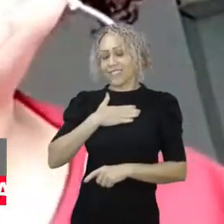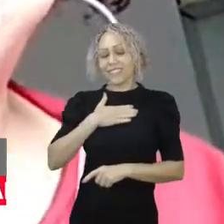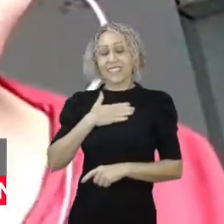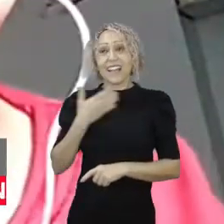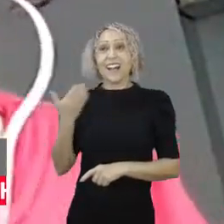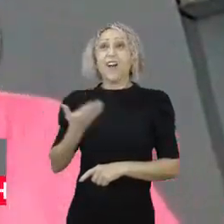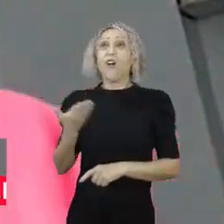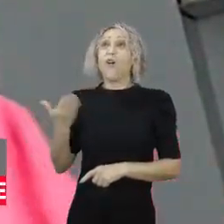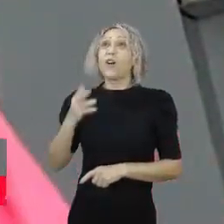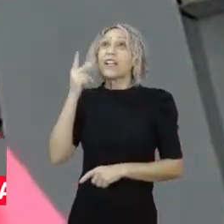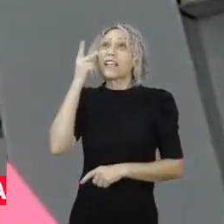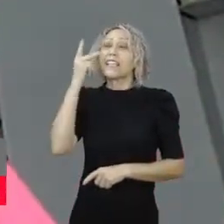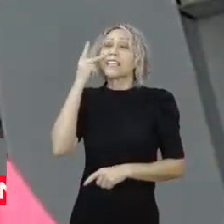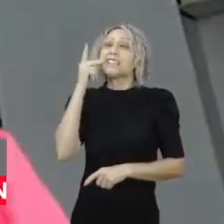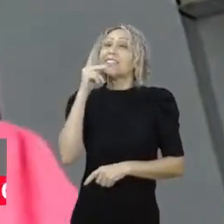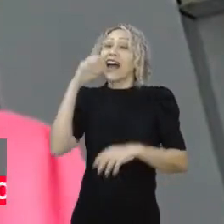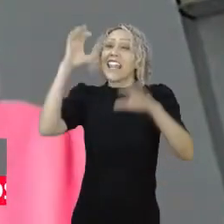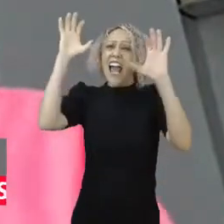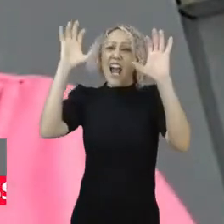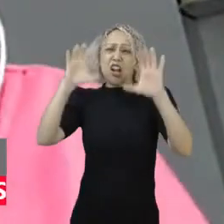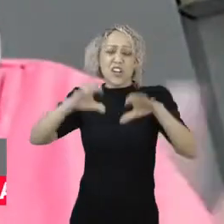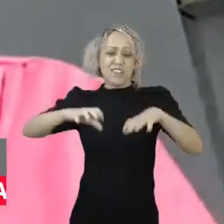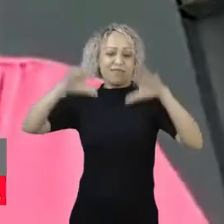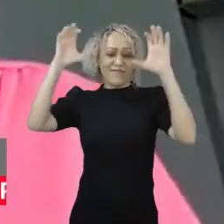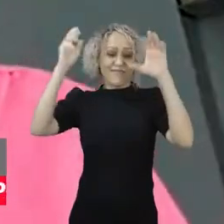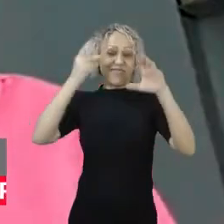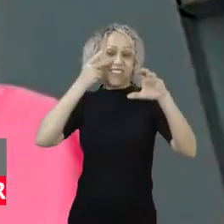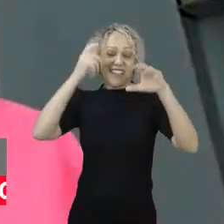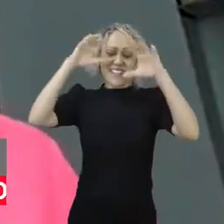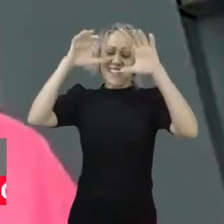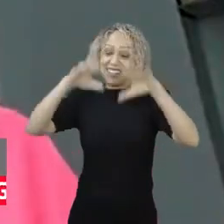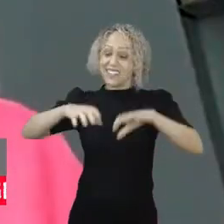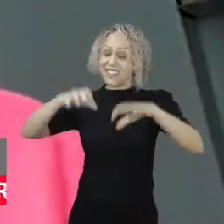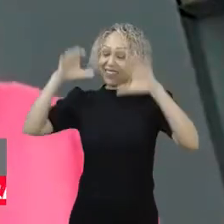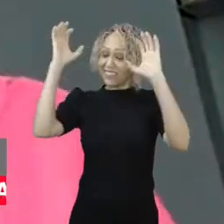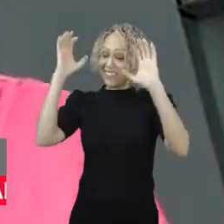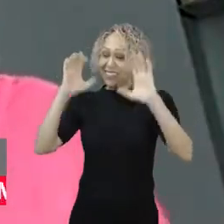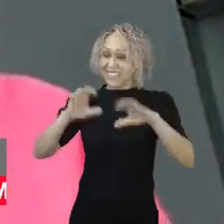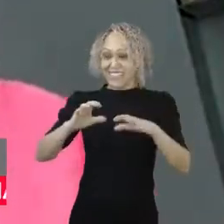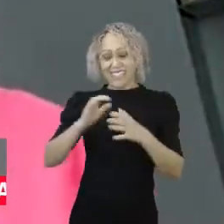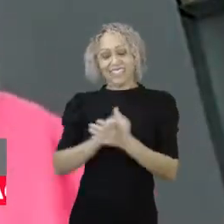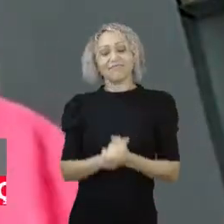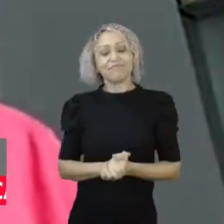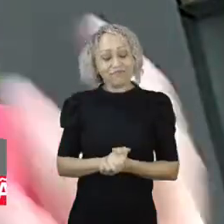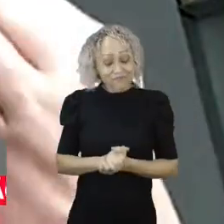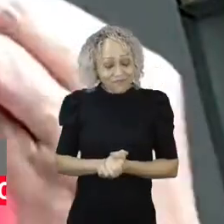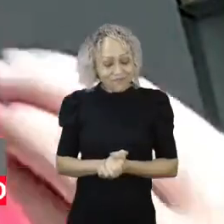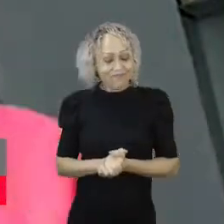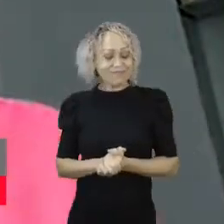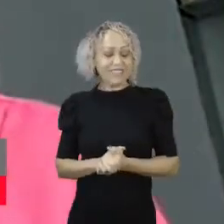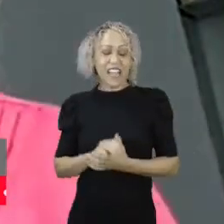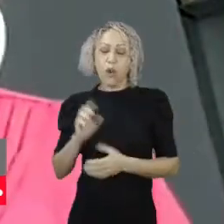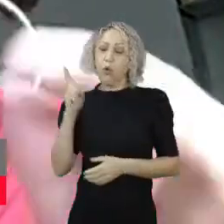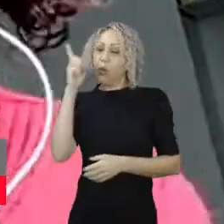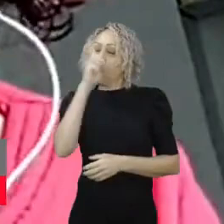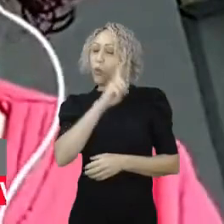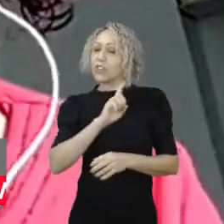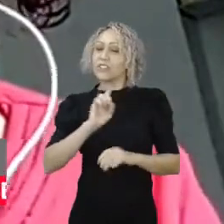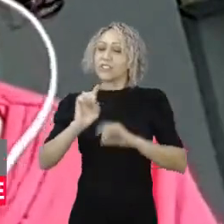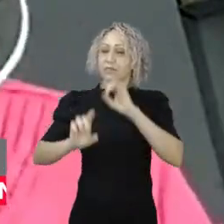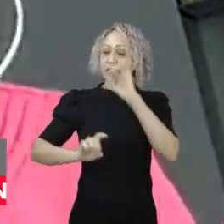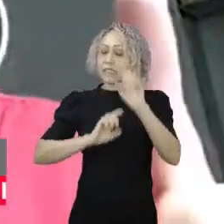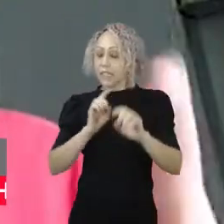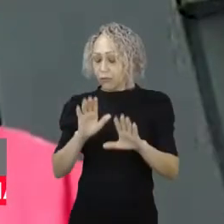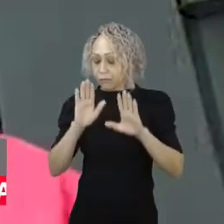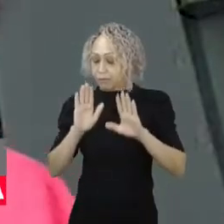chovendo em Fortaleza, então é um dia excepcional. E é um bom dia para dizer, Lula